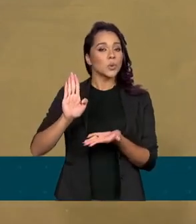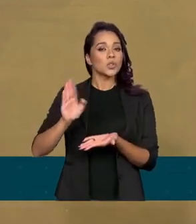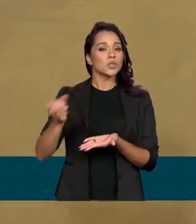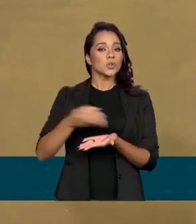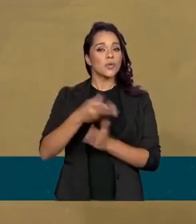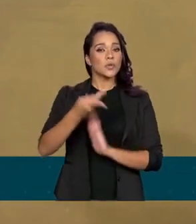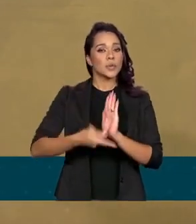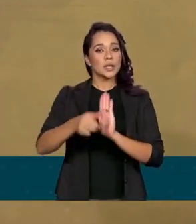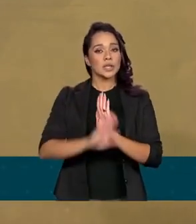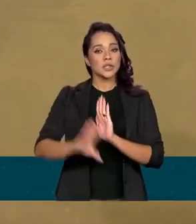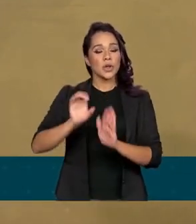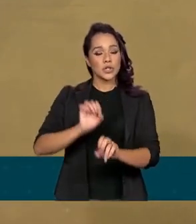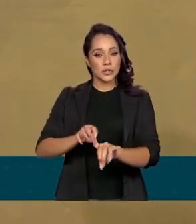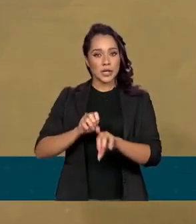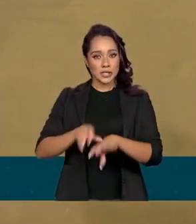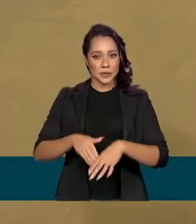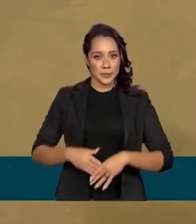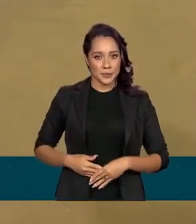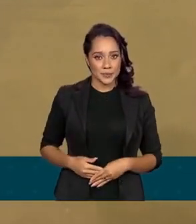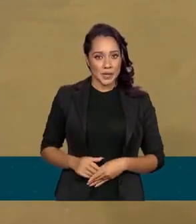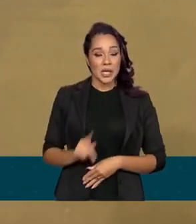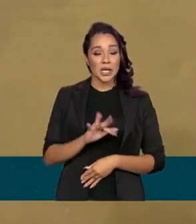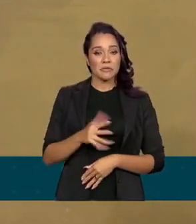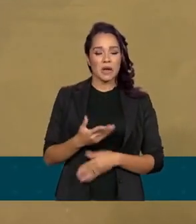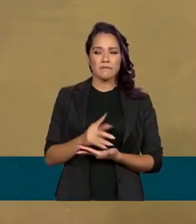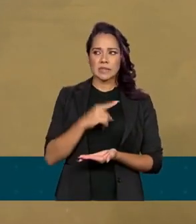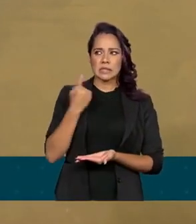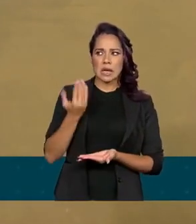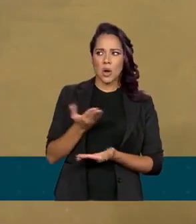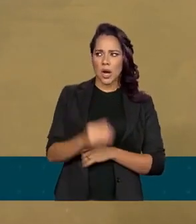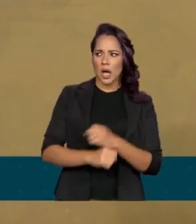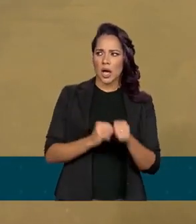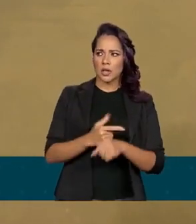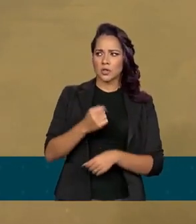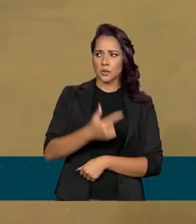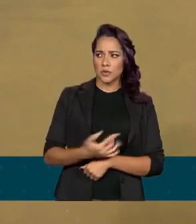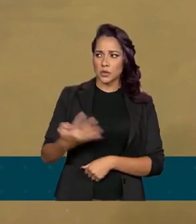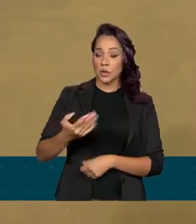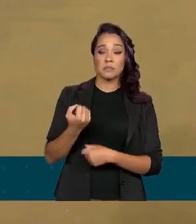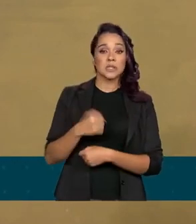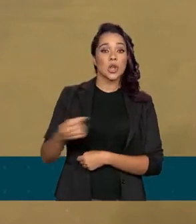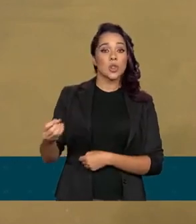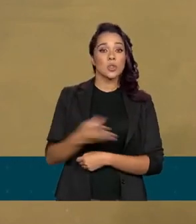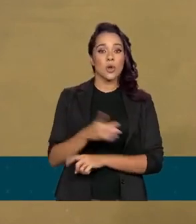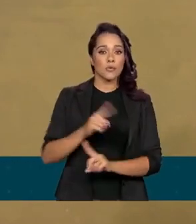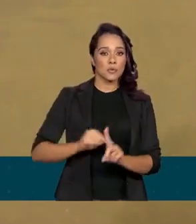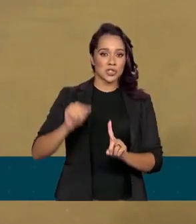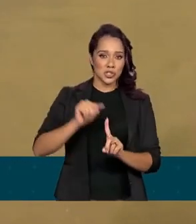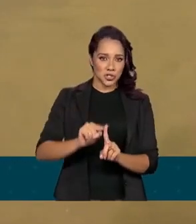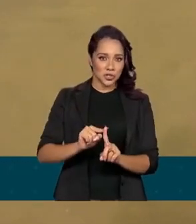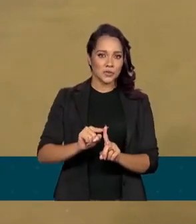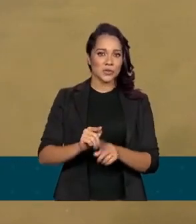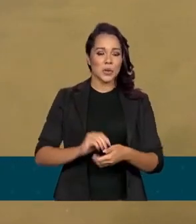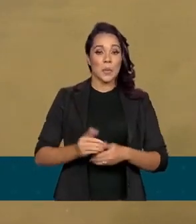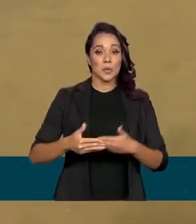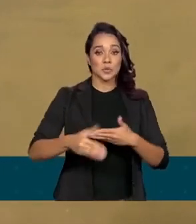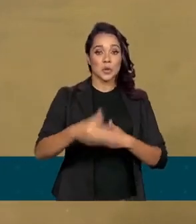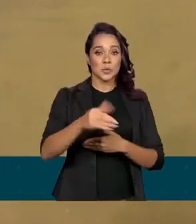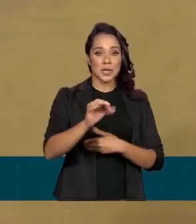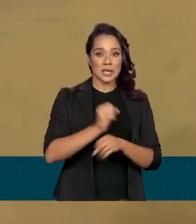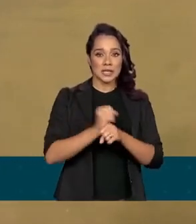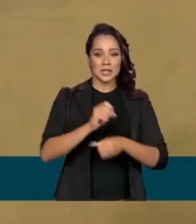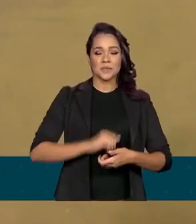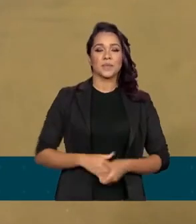novo Plano Nacional de Educação, que vai vencer agora em 2024, nós temos que reconstruir as novas metas para os próximos 10 anos.